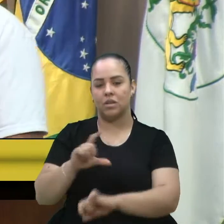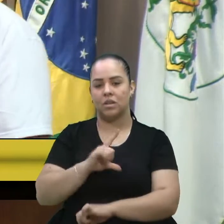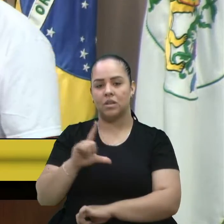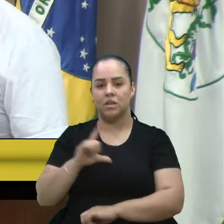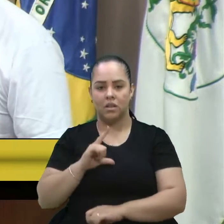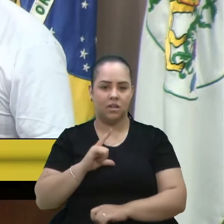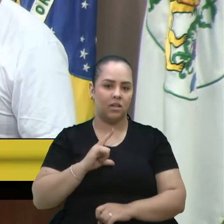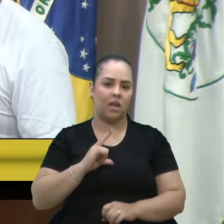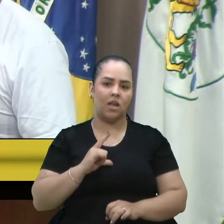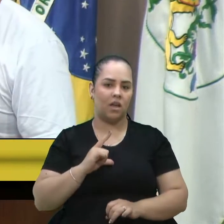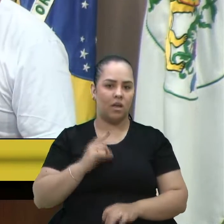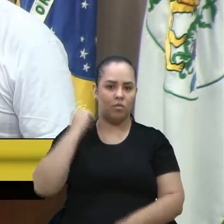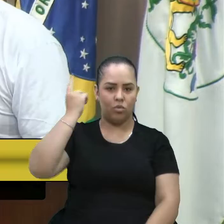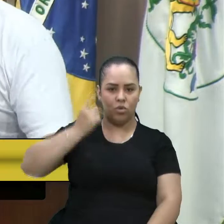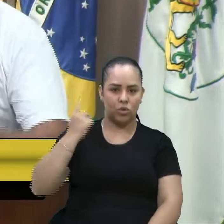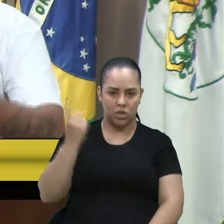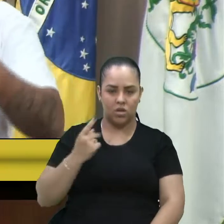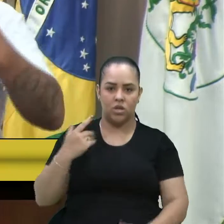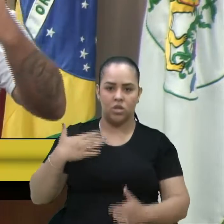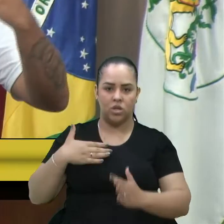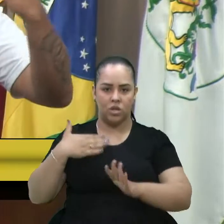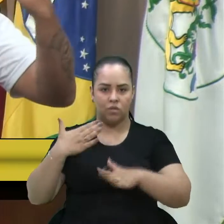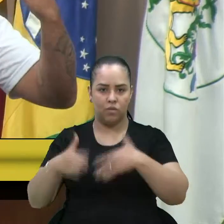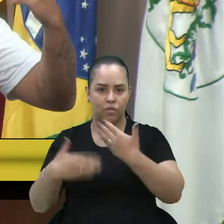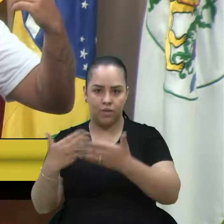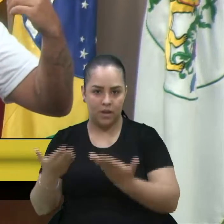sendo desenvolvidas para